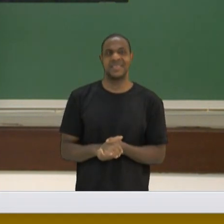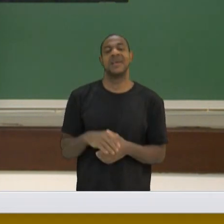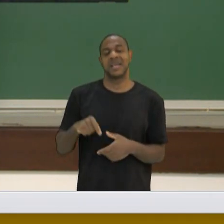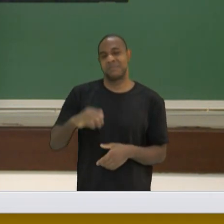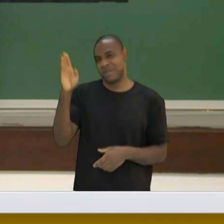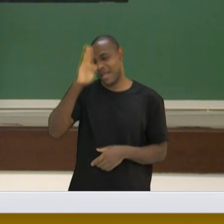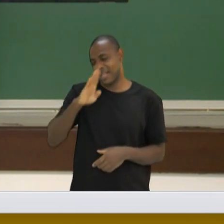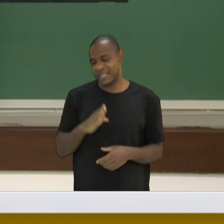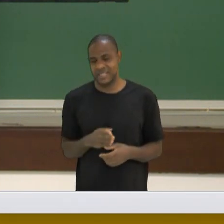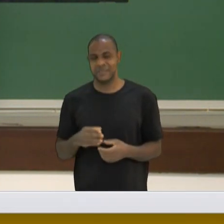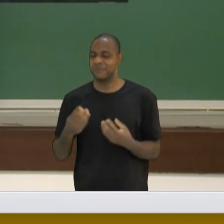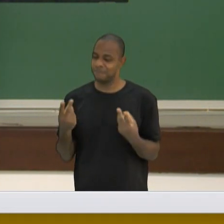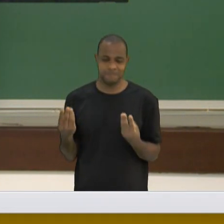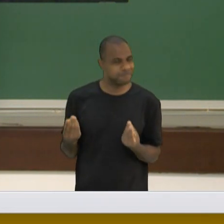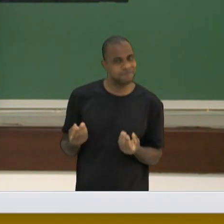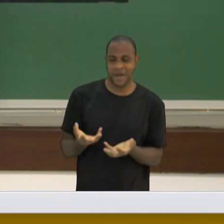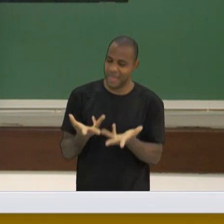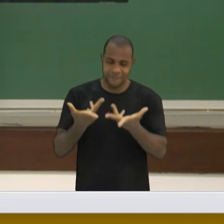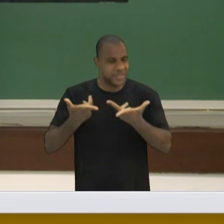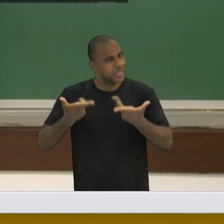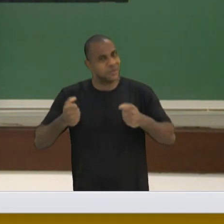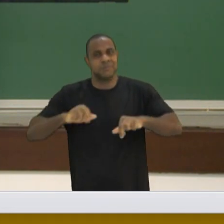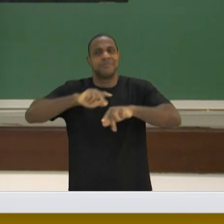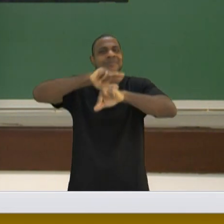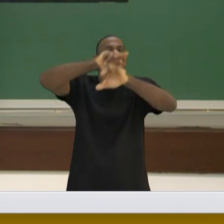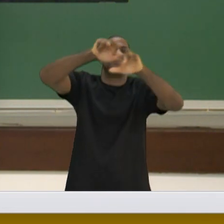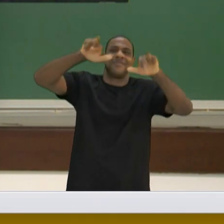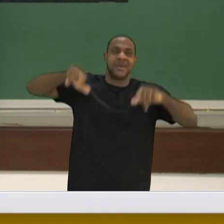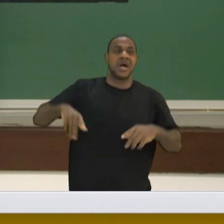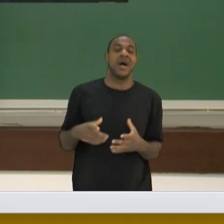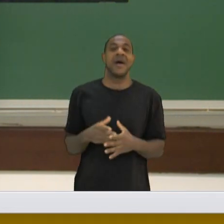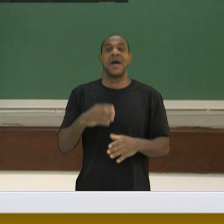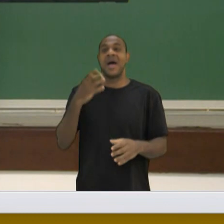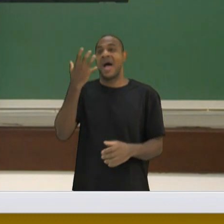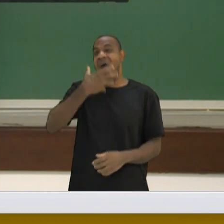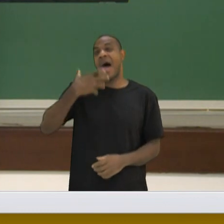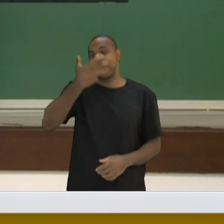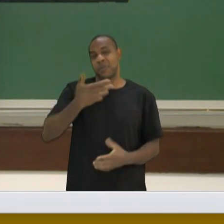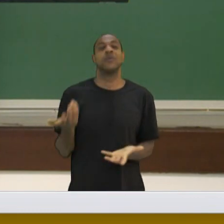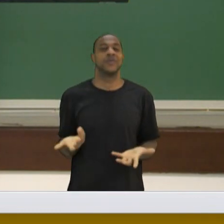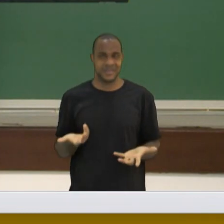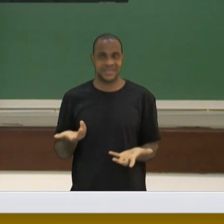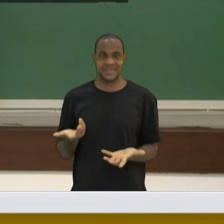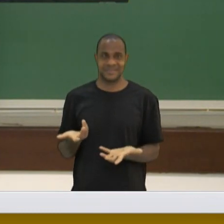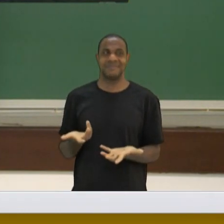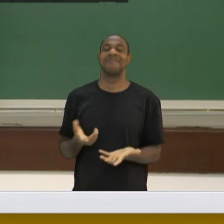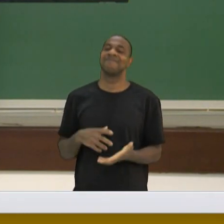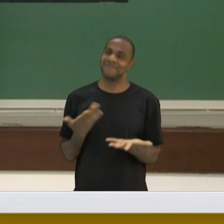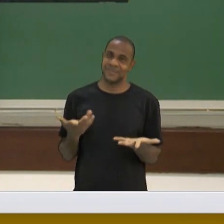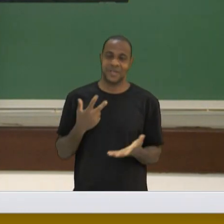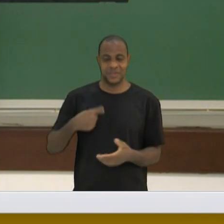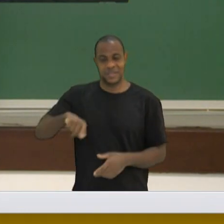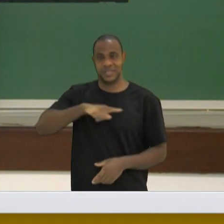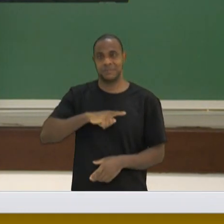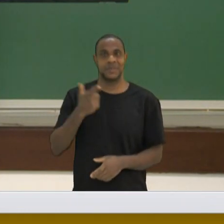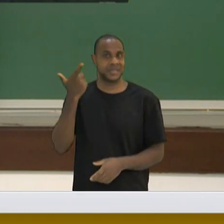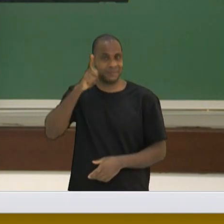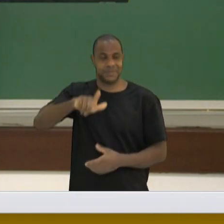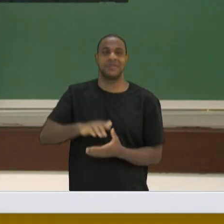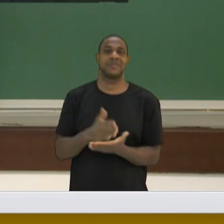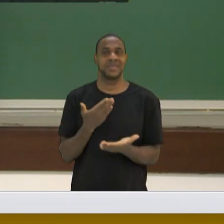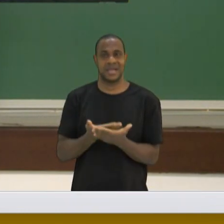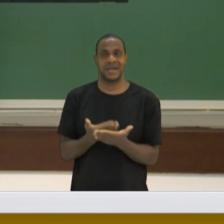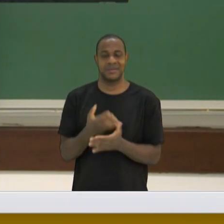riquíssimo diversidade cultural a música em alta e somos Campo É nesse mundo da internet é isso a